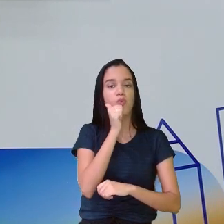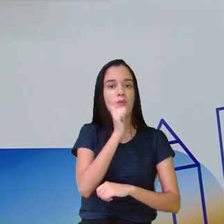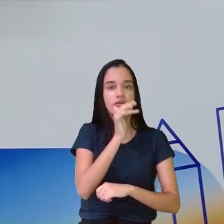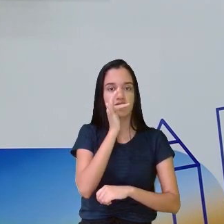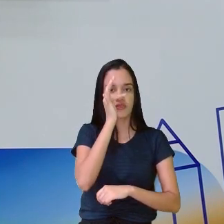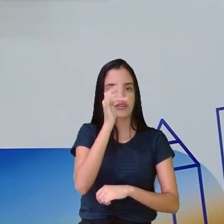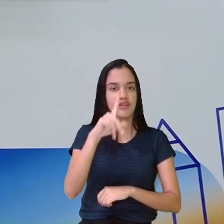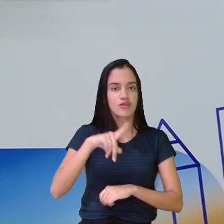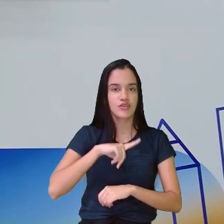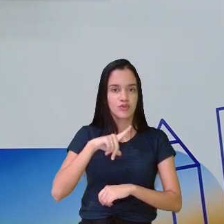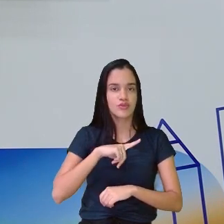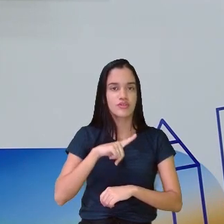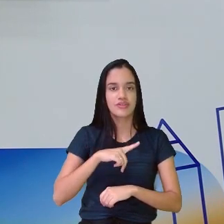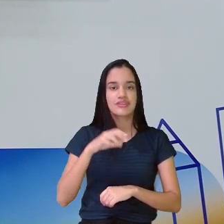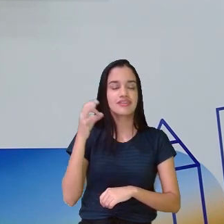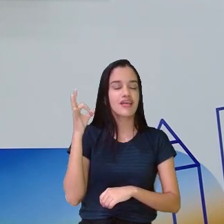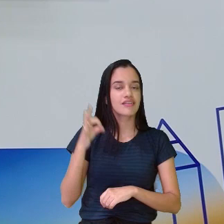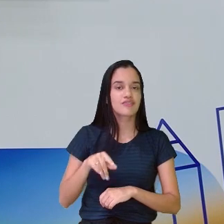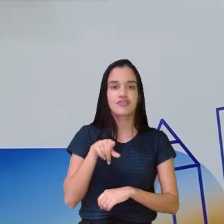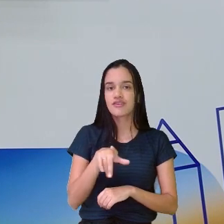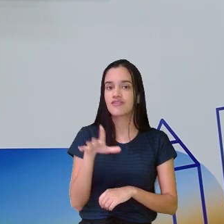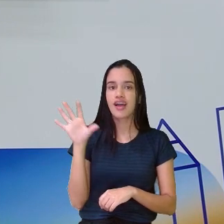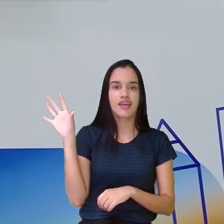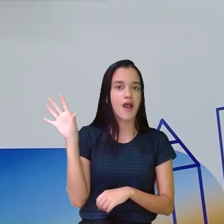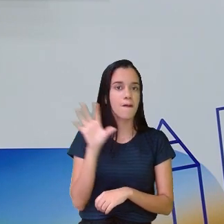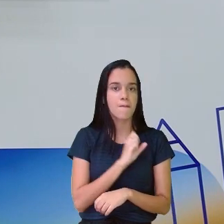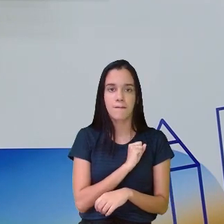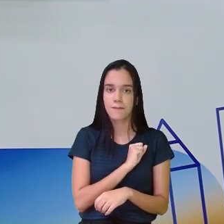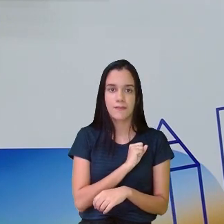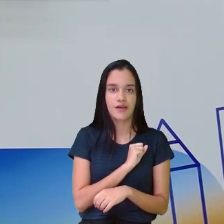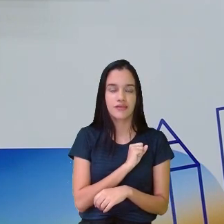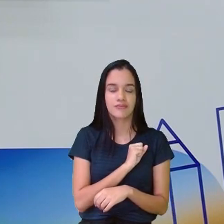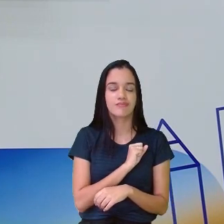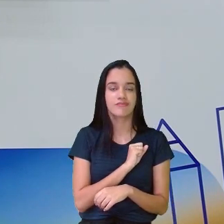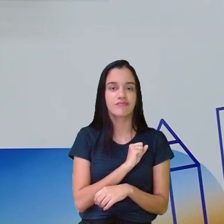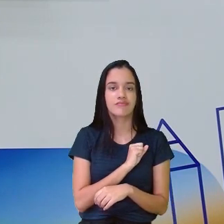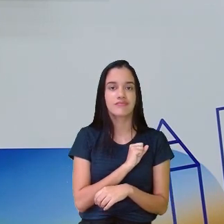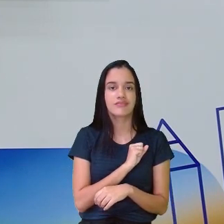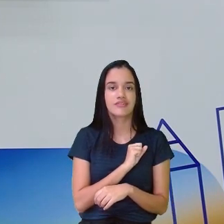certeza que você vai adorar fazer essa arte.